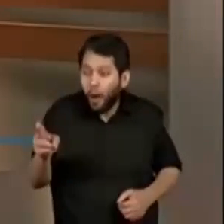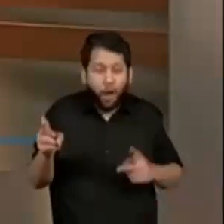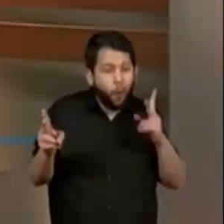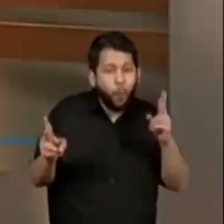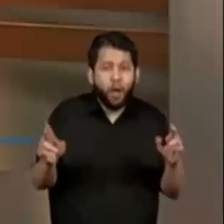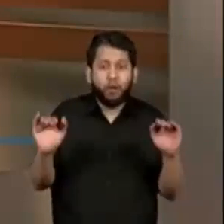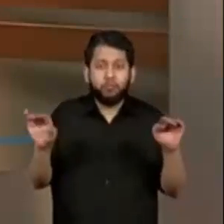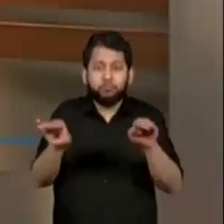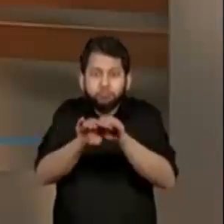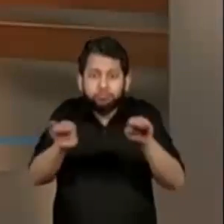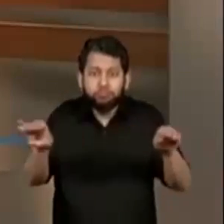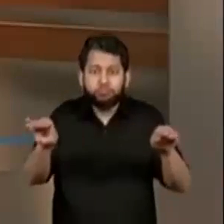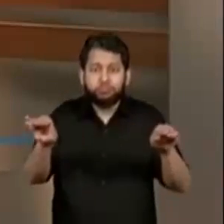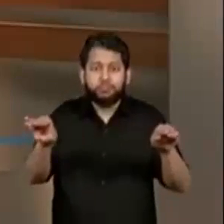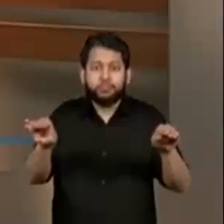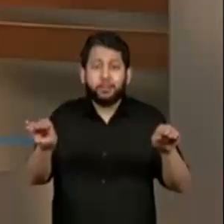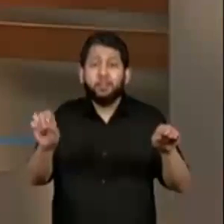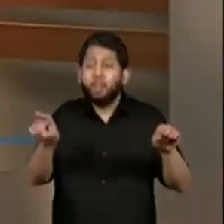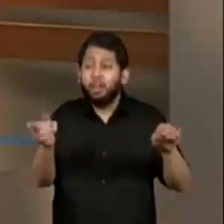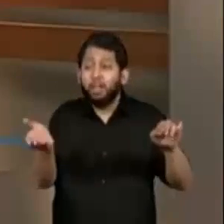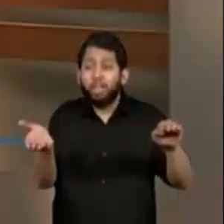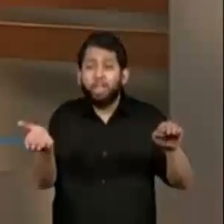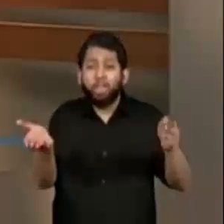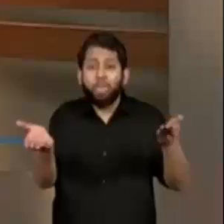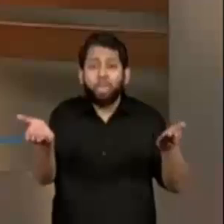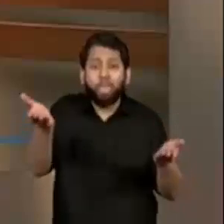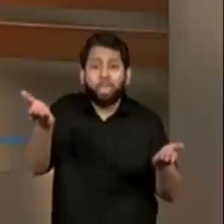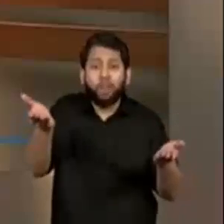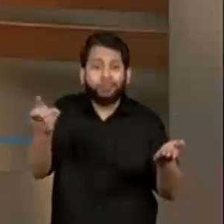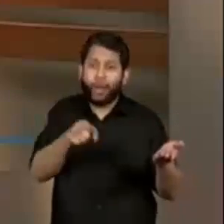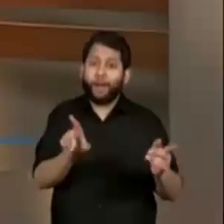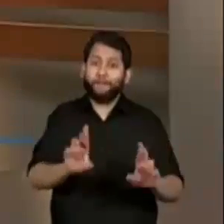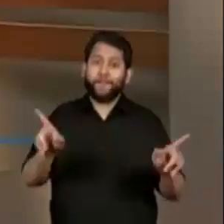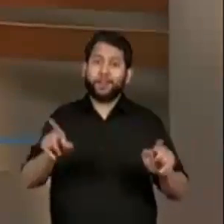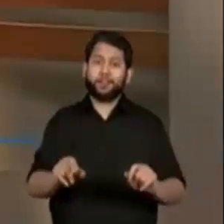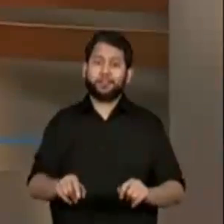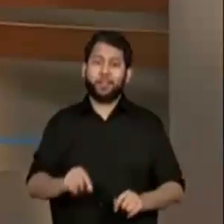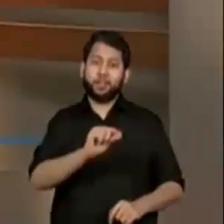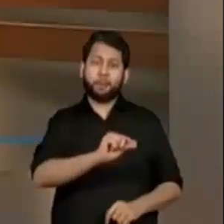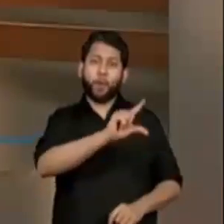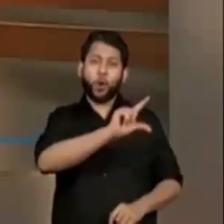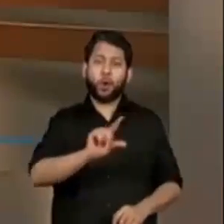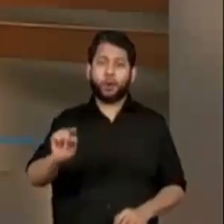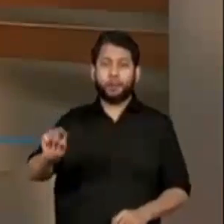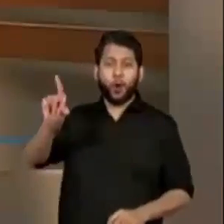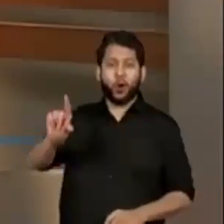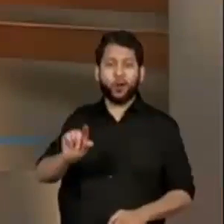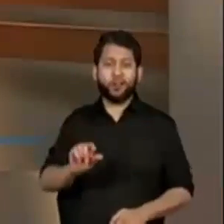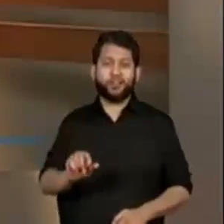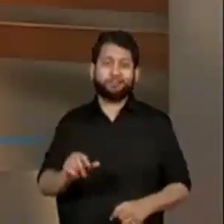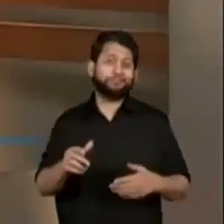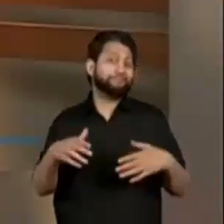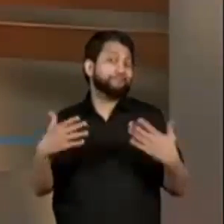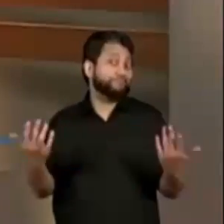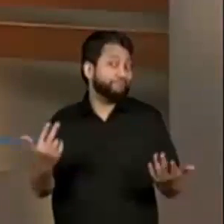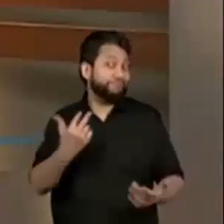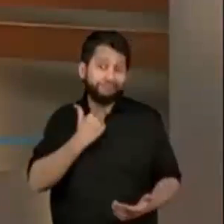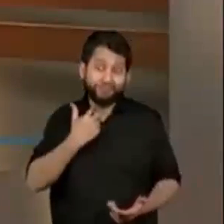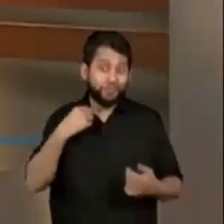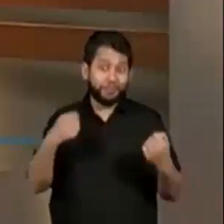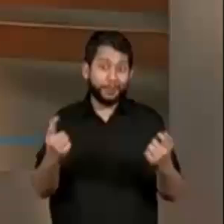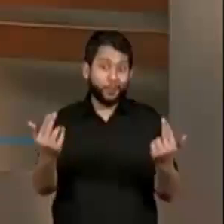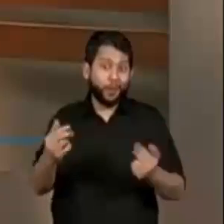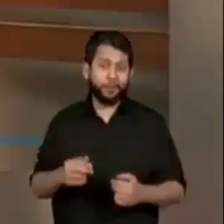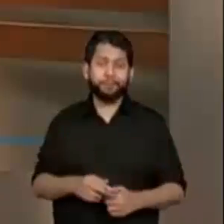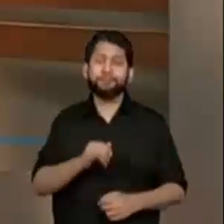resultado, ok? E mesmo que, vamos lá, elas têm igualdade, a gente já viu que elas têm igualdade. Mesmo se eu somar 10,